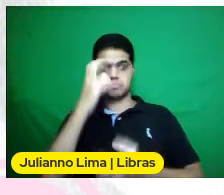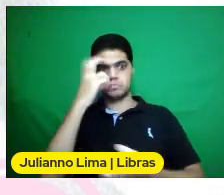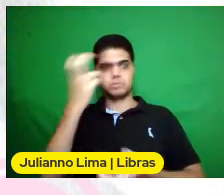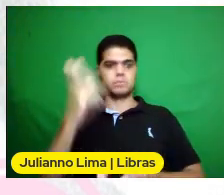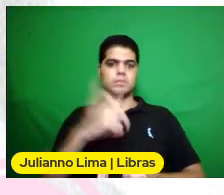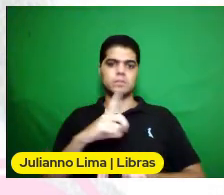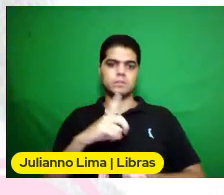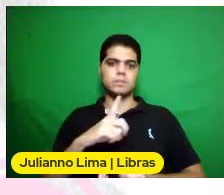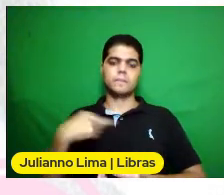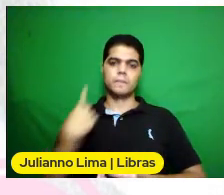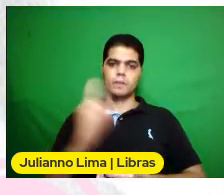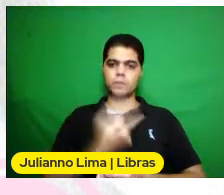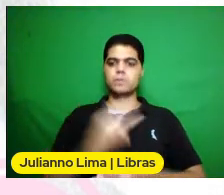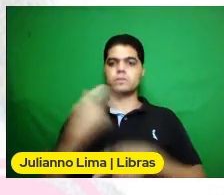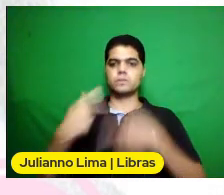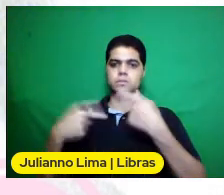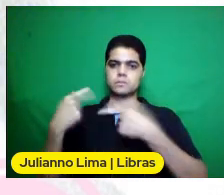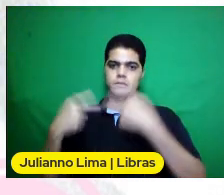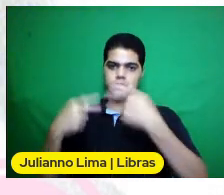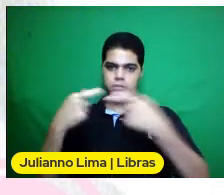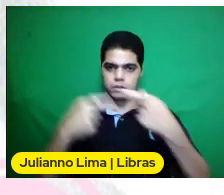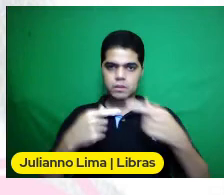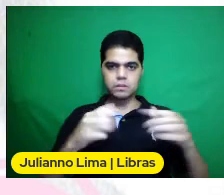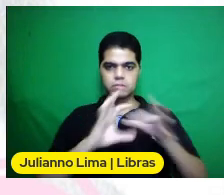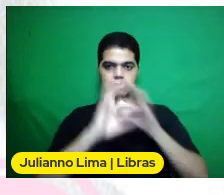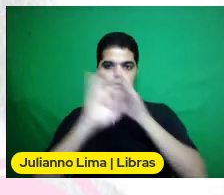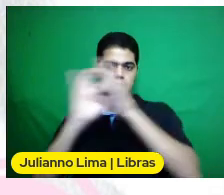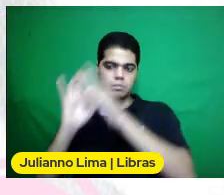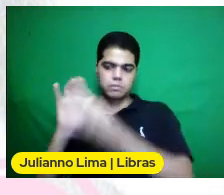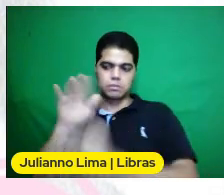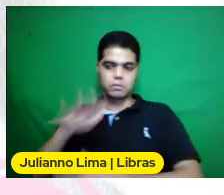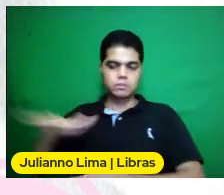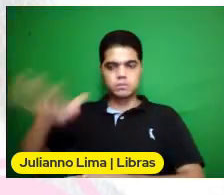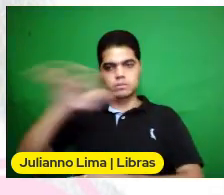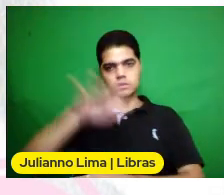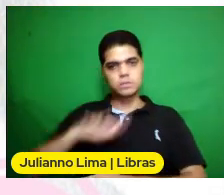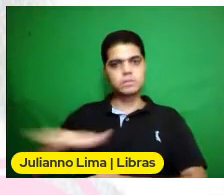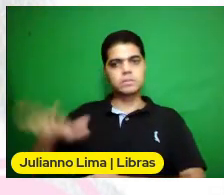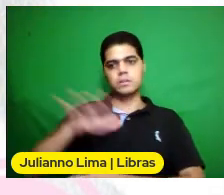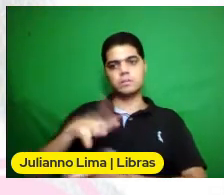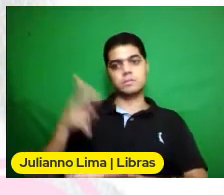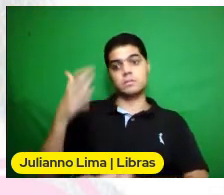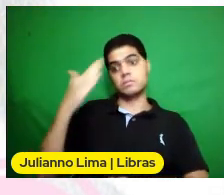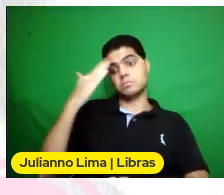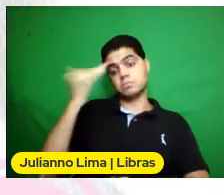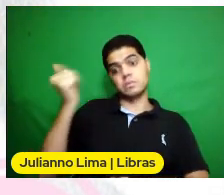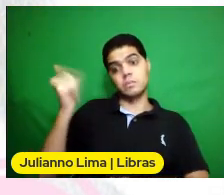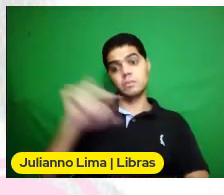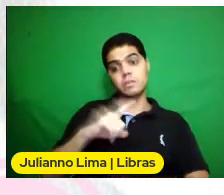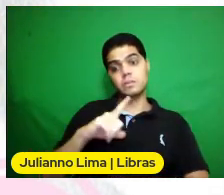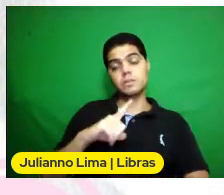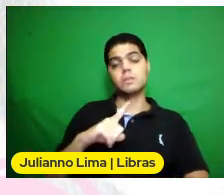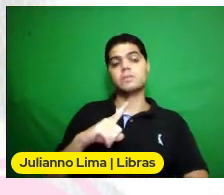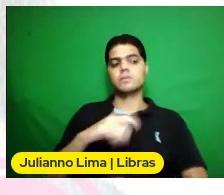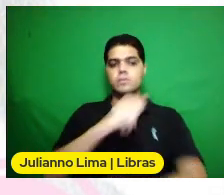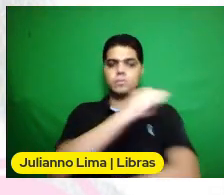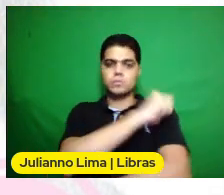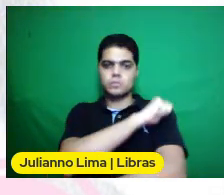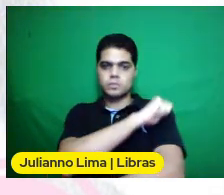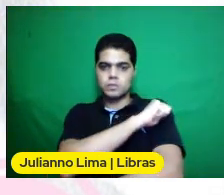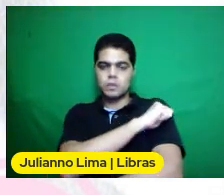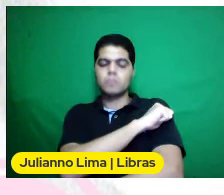esse diálogo e essa conexão com as outras áreas do conhecimento. Eu falo muito para os meus alunos que é